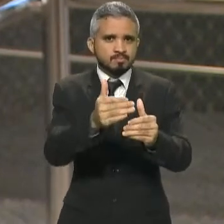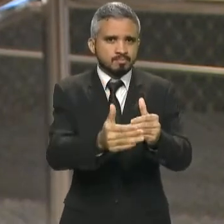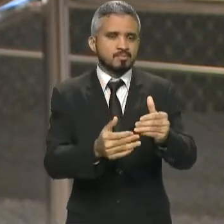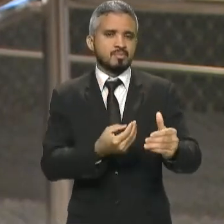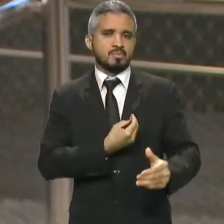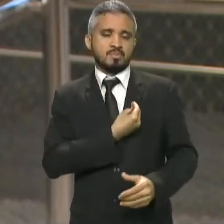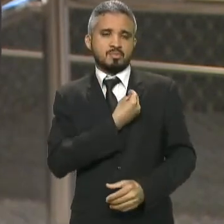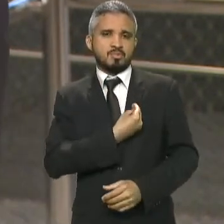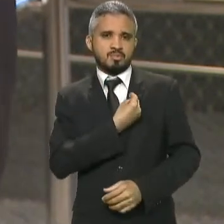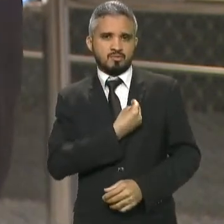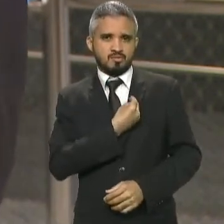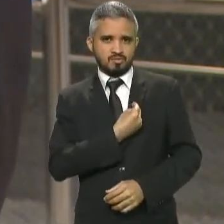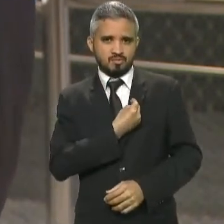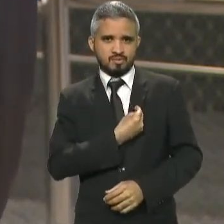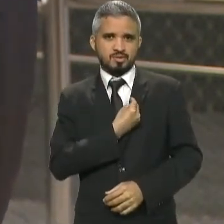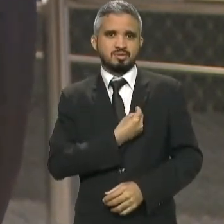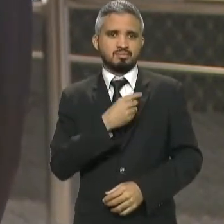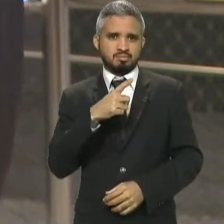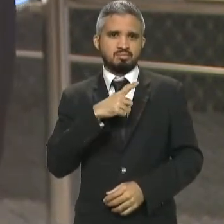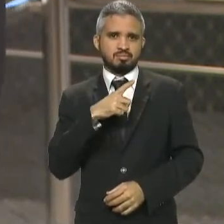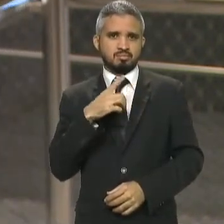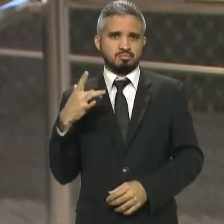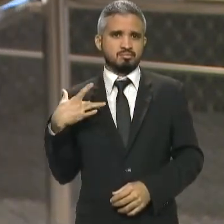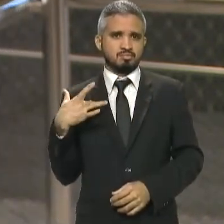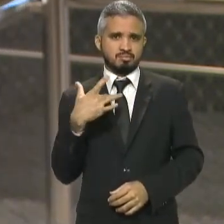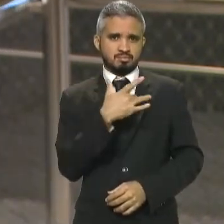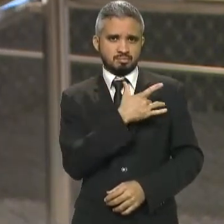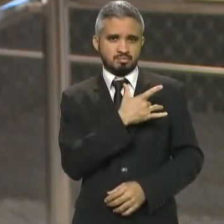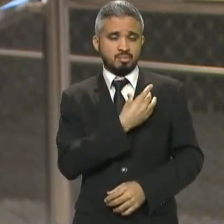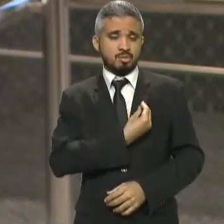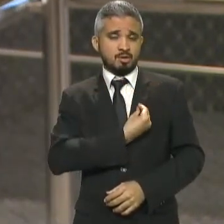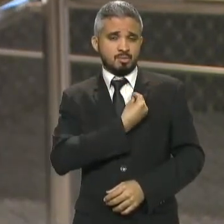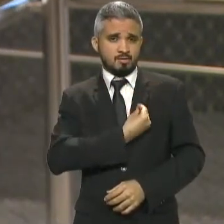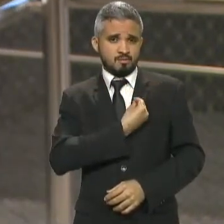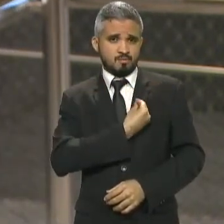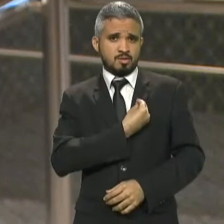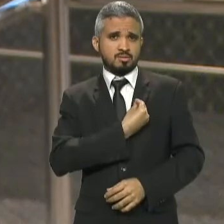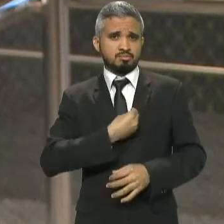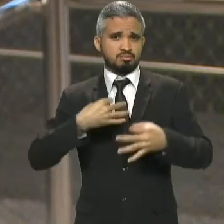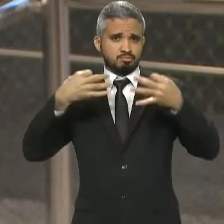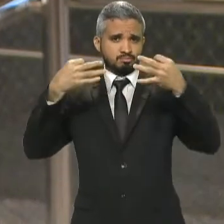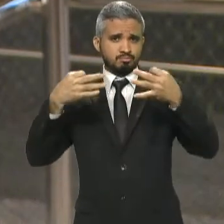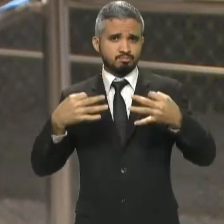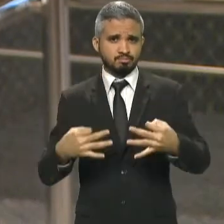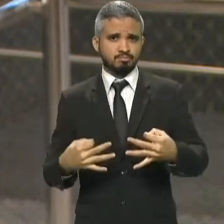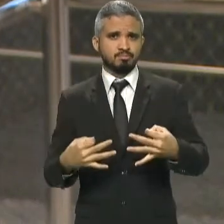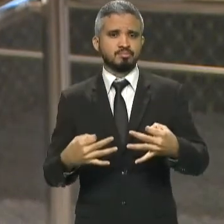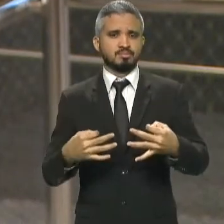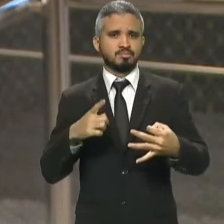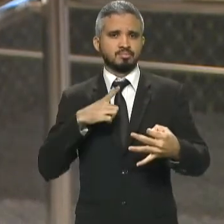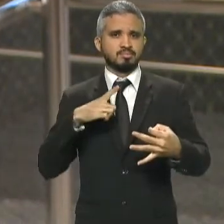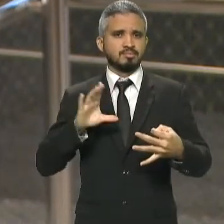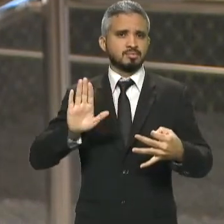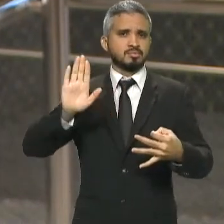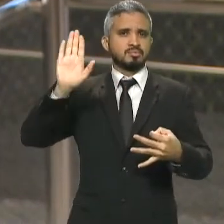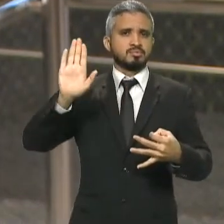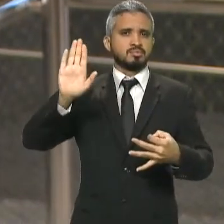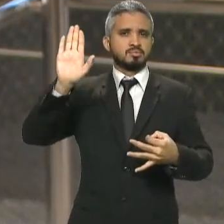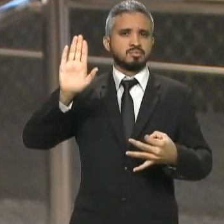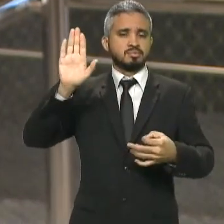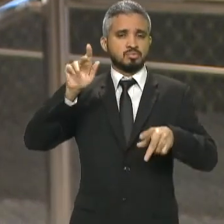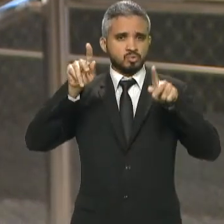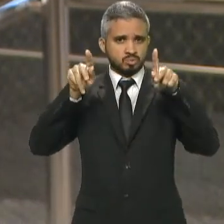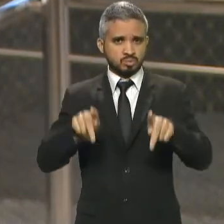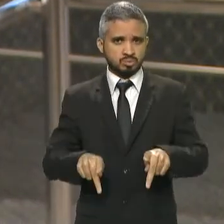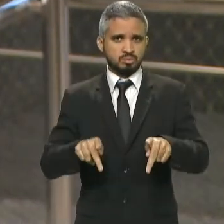vida saudável, de uma vida proba e na verdade de uma candidatura cada vez mais consolidada pelas mãos do povo